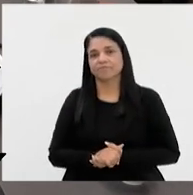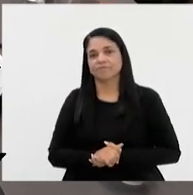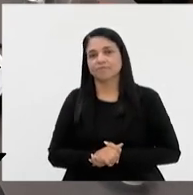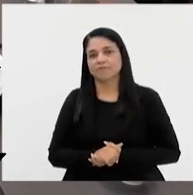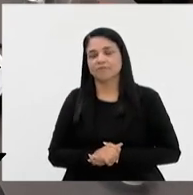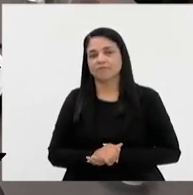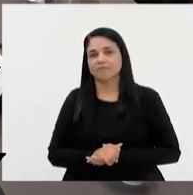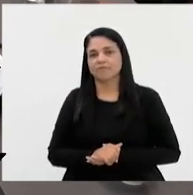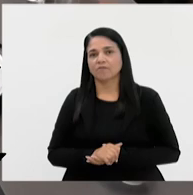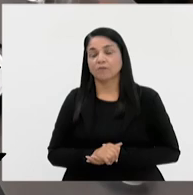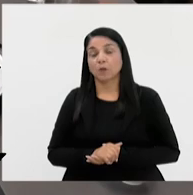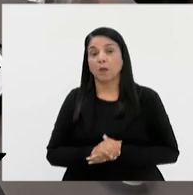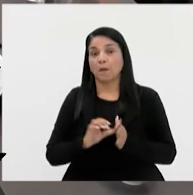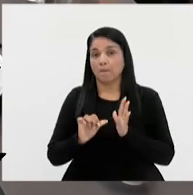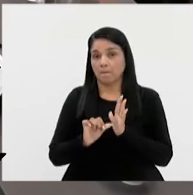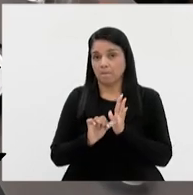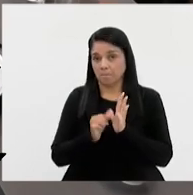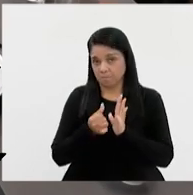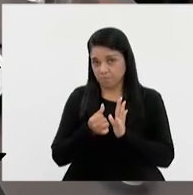Bom, primeiro,